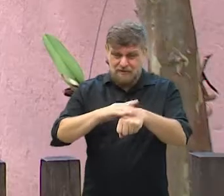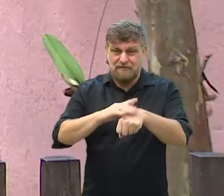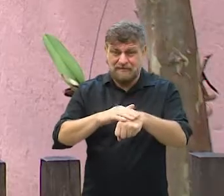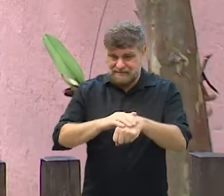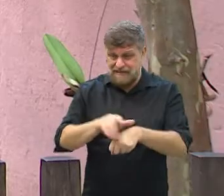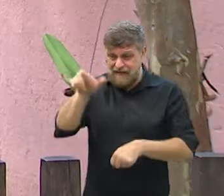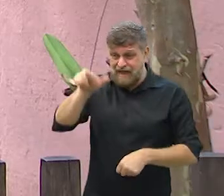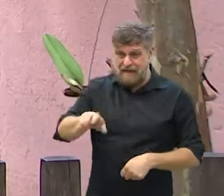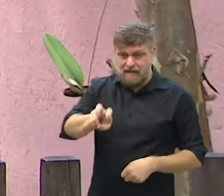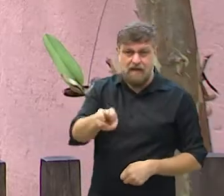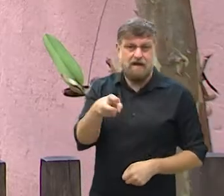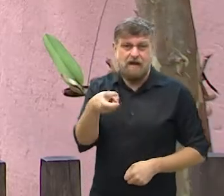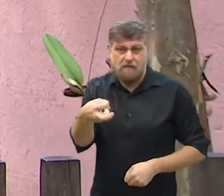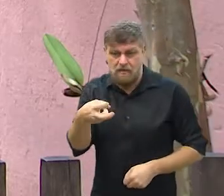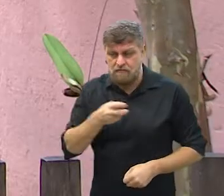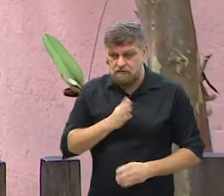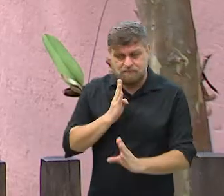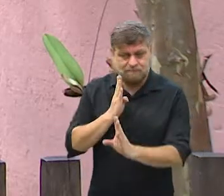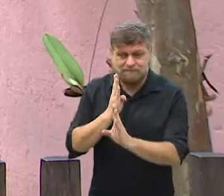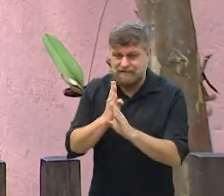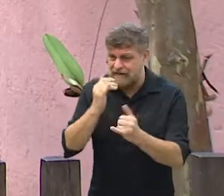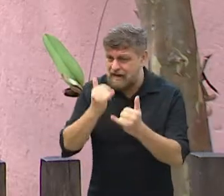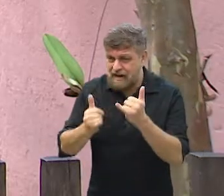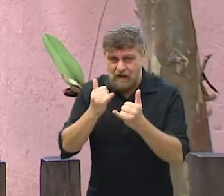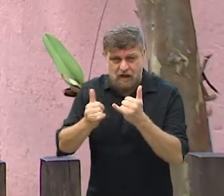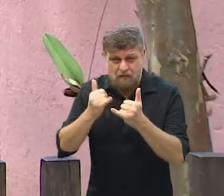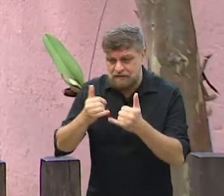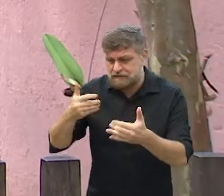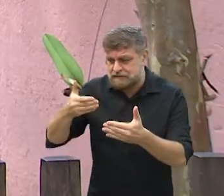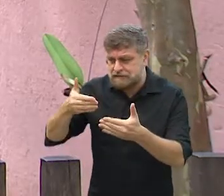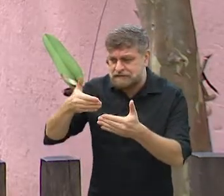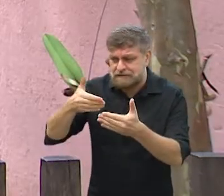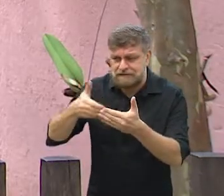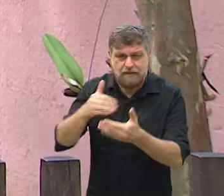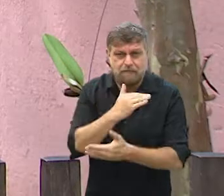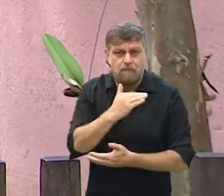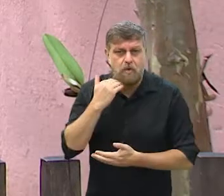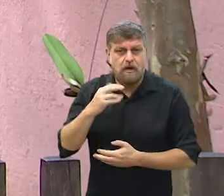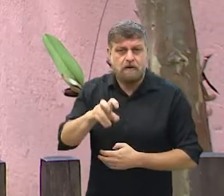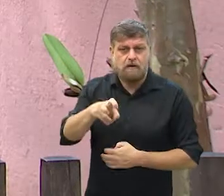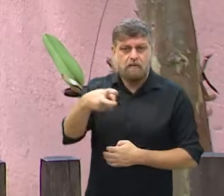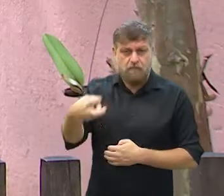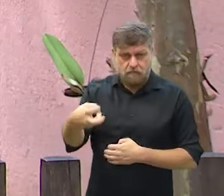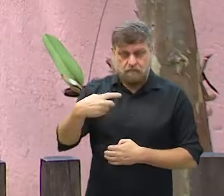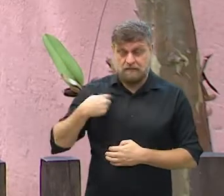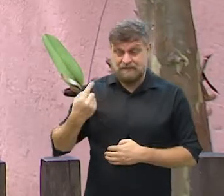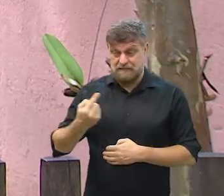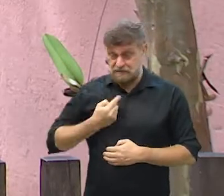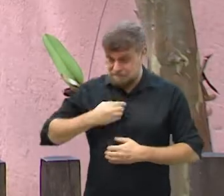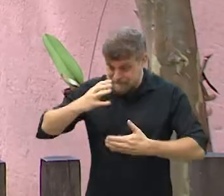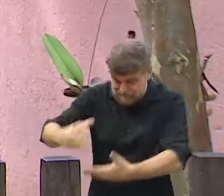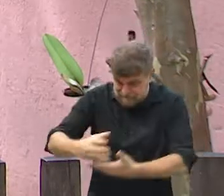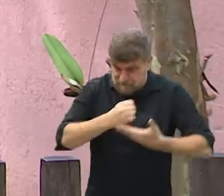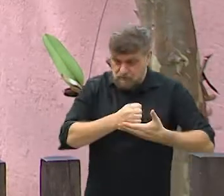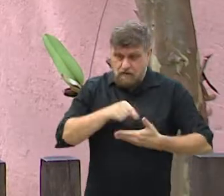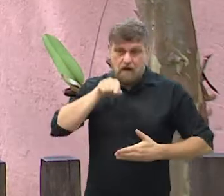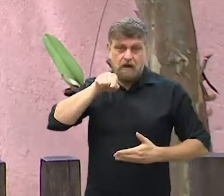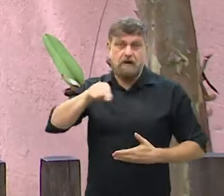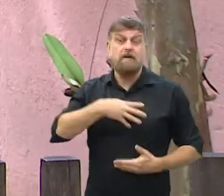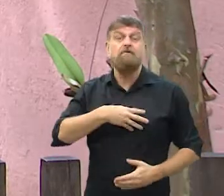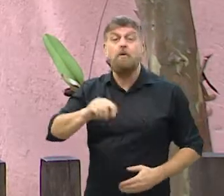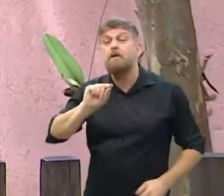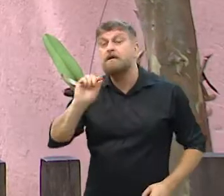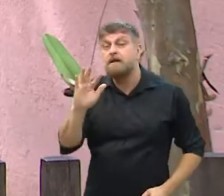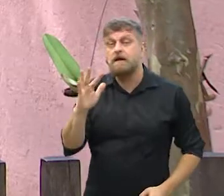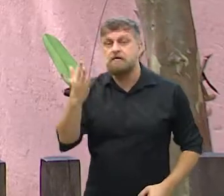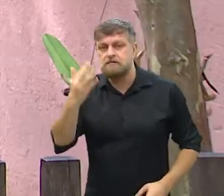silenciosa então quando ela dá o sintoma realmente já tá bem no finalzinho está extremamente avançado E assim se a gente não tivesse tirado pela frente o